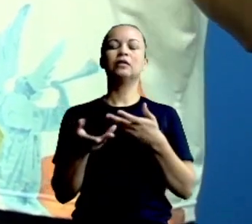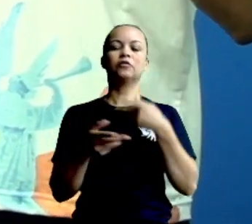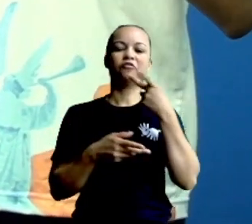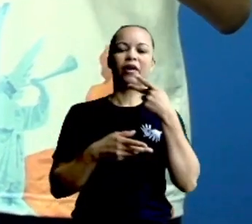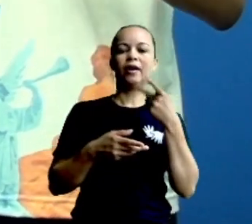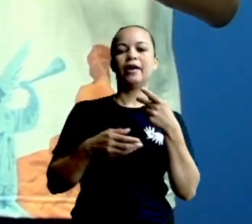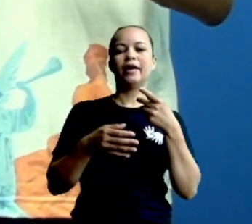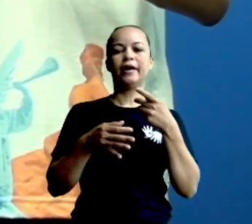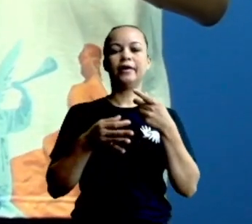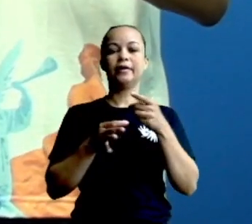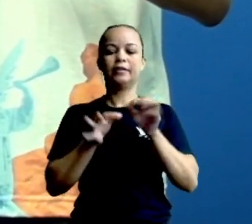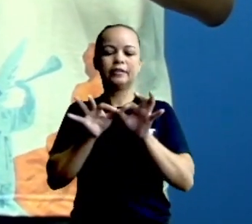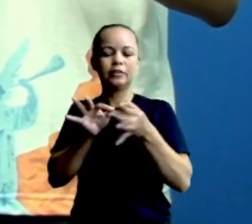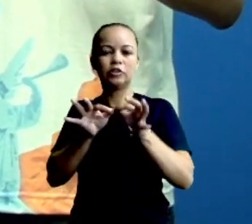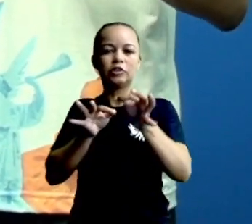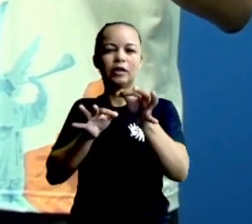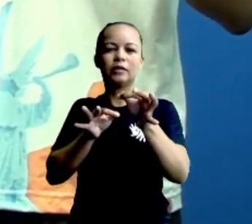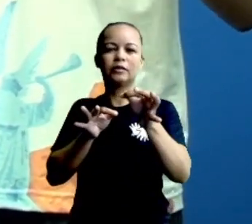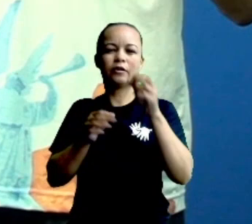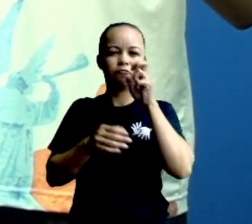distância, força, né?